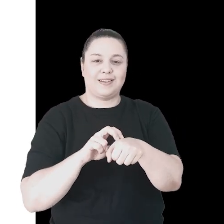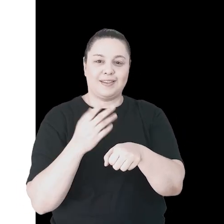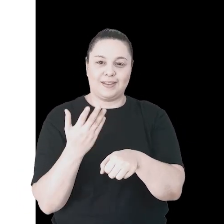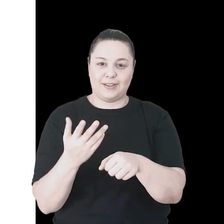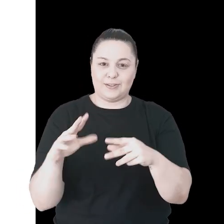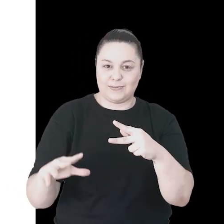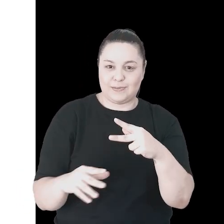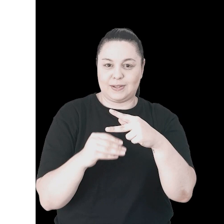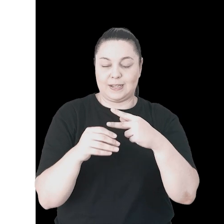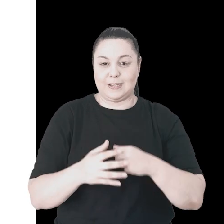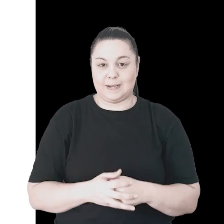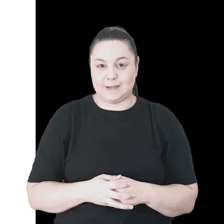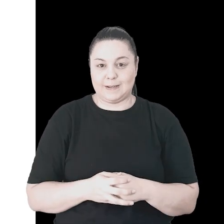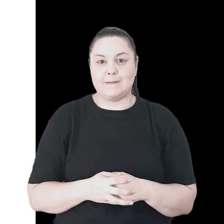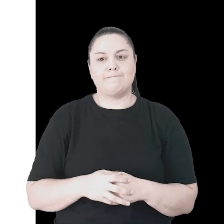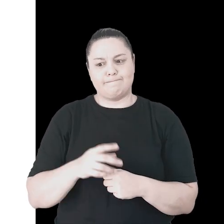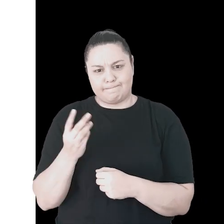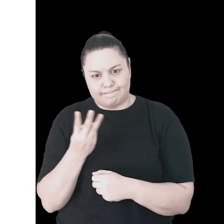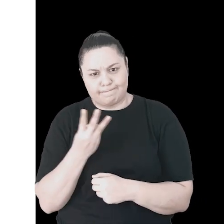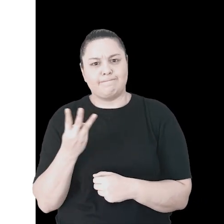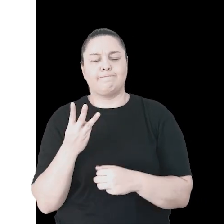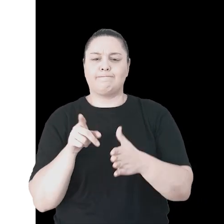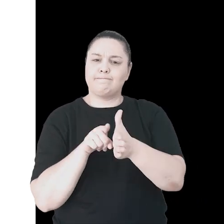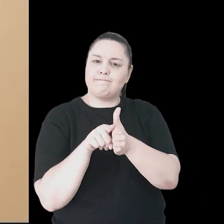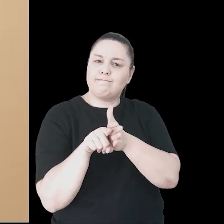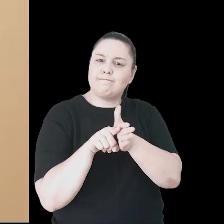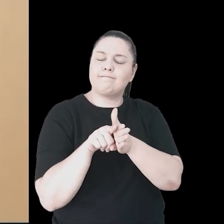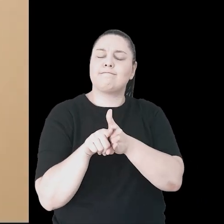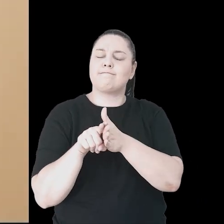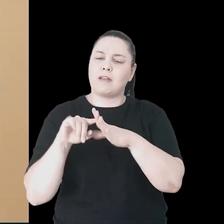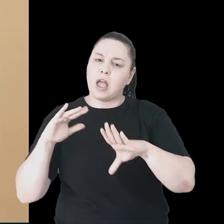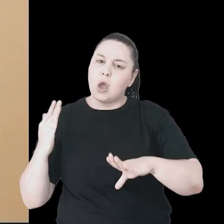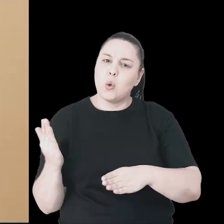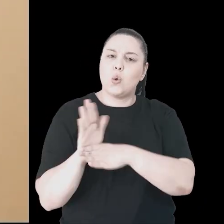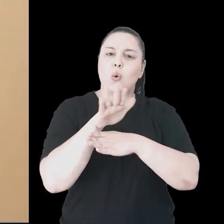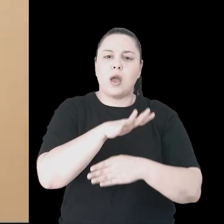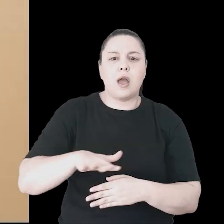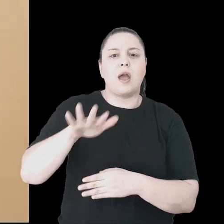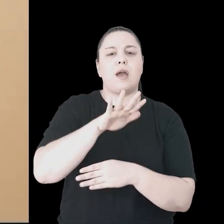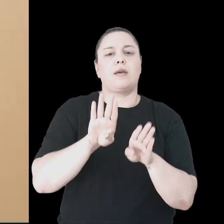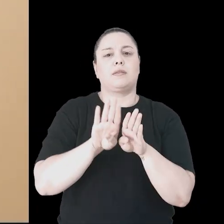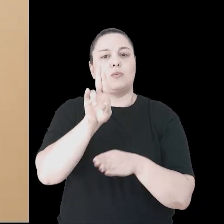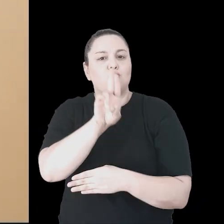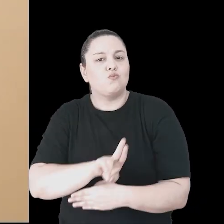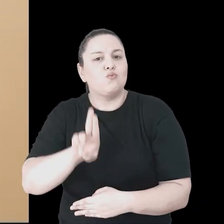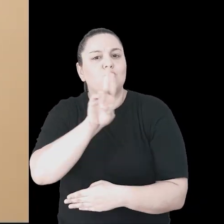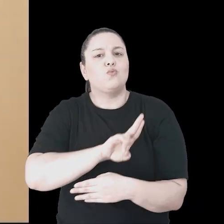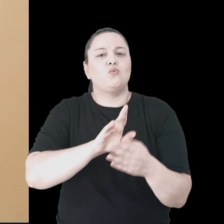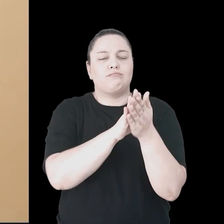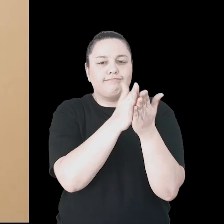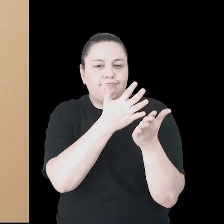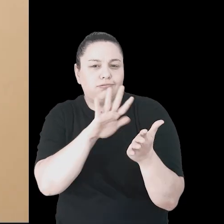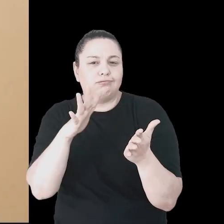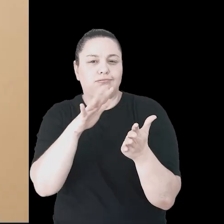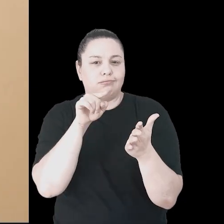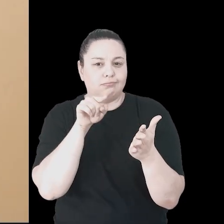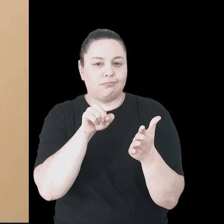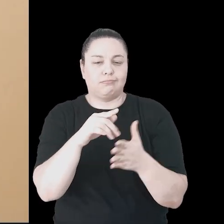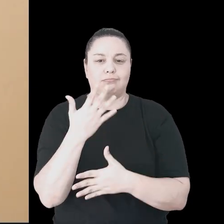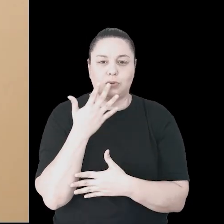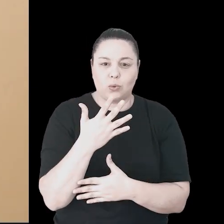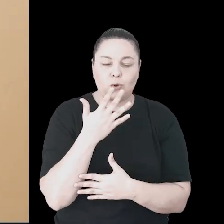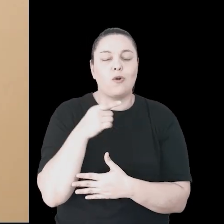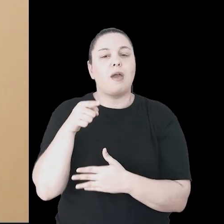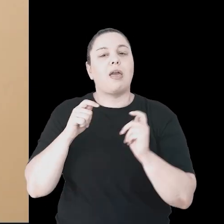proteína fluorescente verde GFP. Graças à contribuição desses pesquisadores, o uso dessas